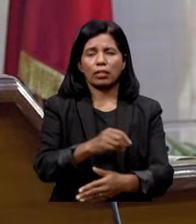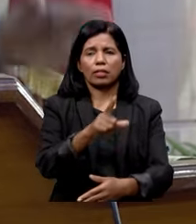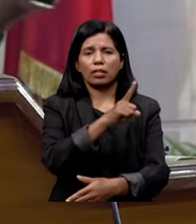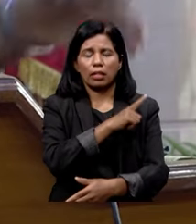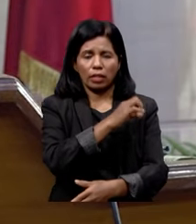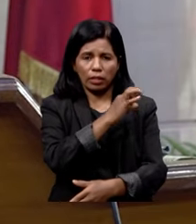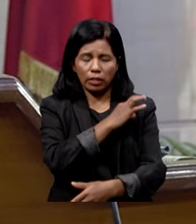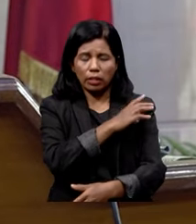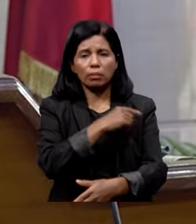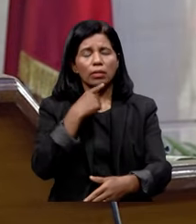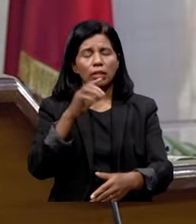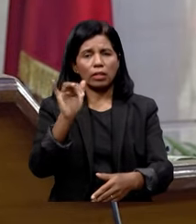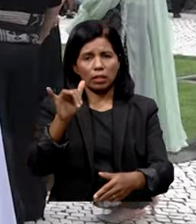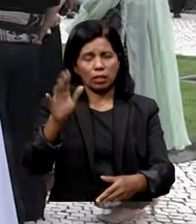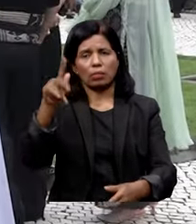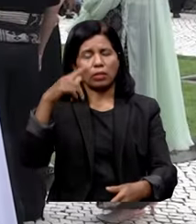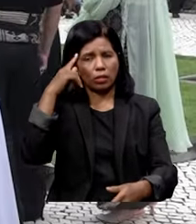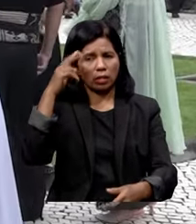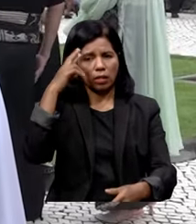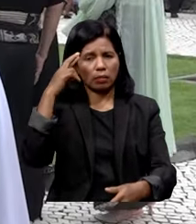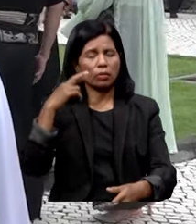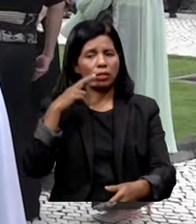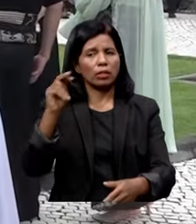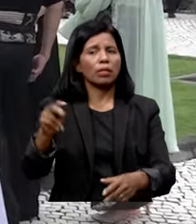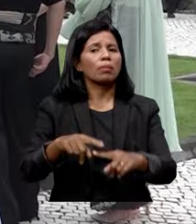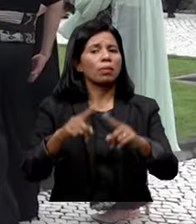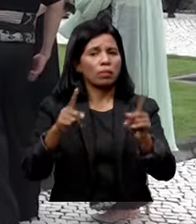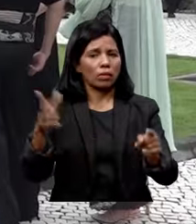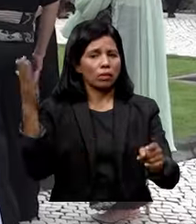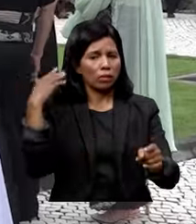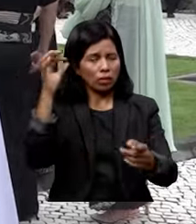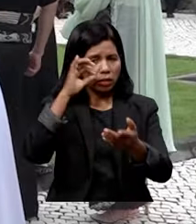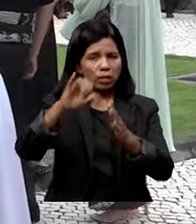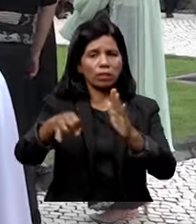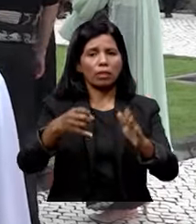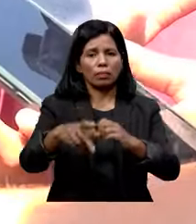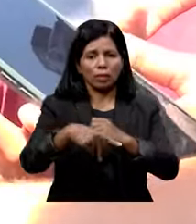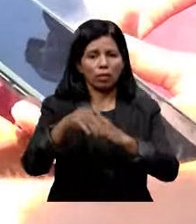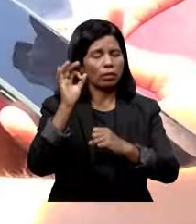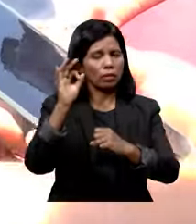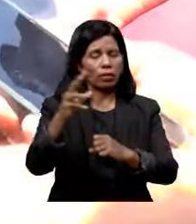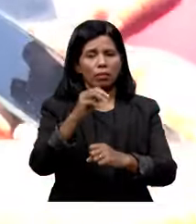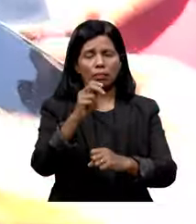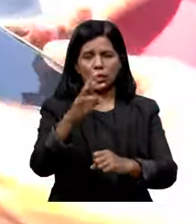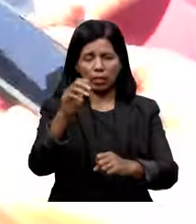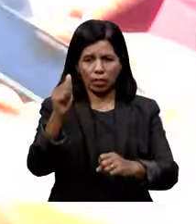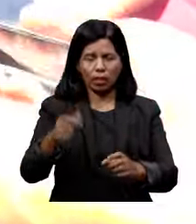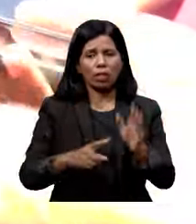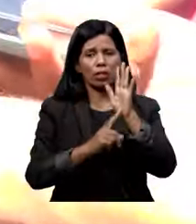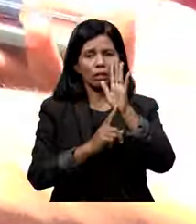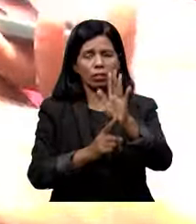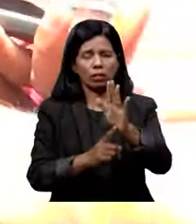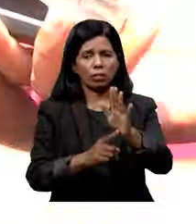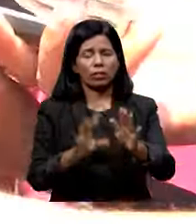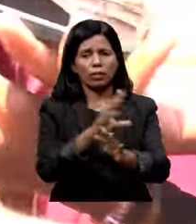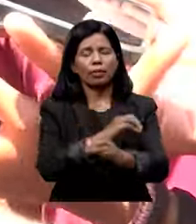Lereanan Timur, concorda com a política Ramos Horta Nian, mas bem antes, né, secretário-geral Fretilin, Maria Alcatiri Mos, hato ona nia